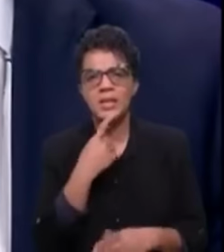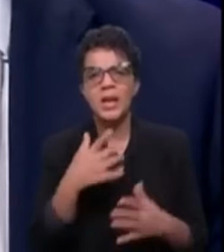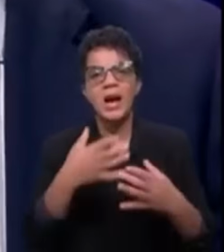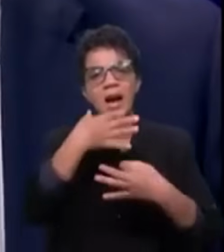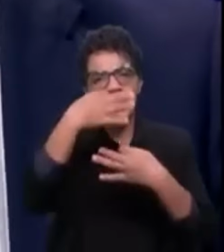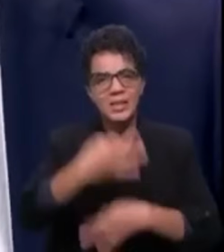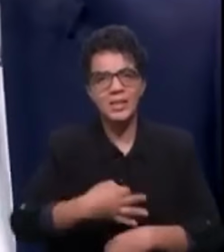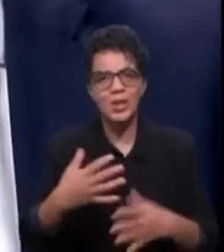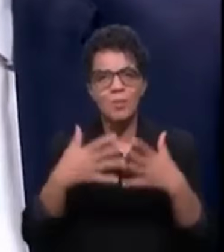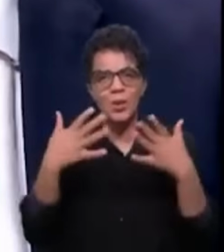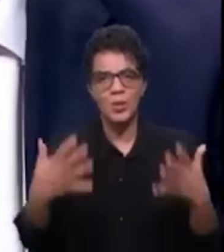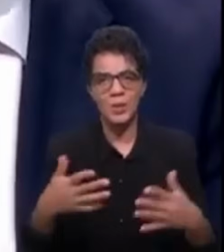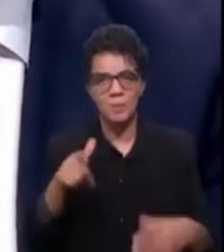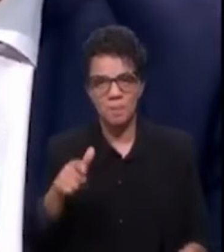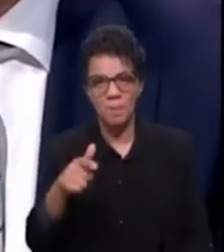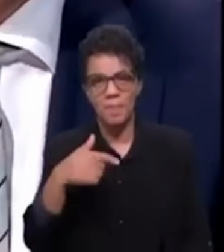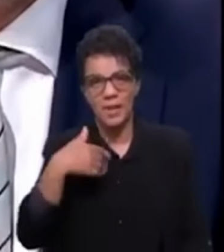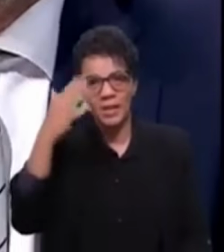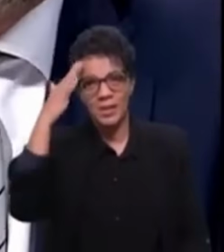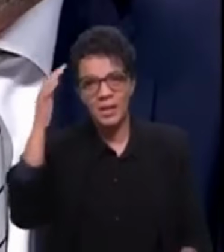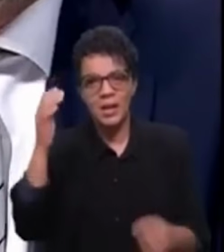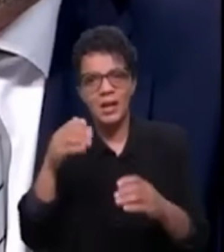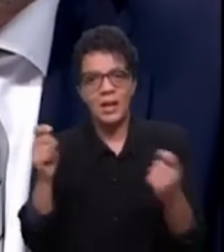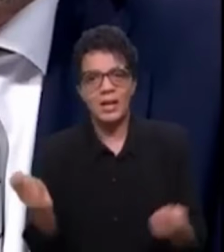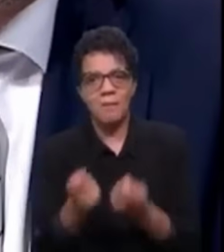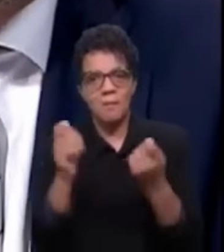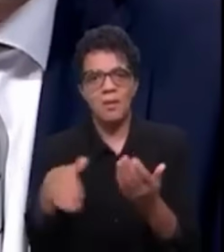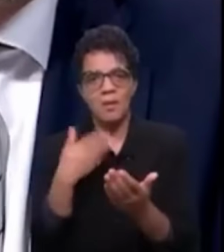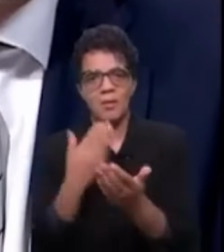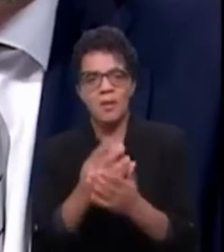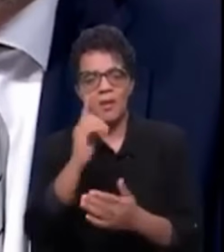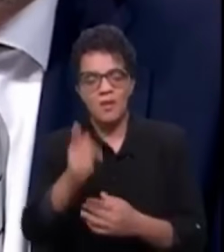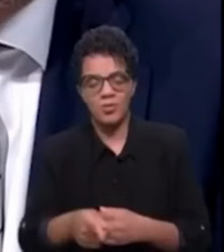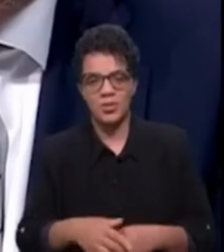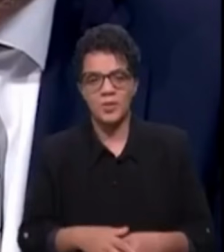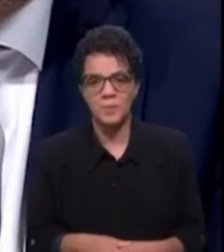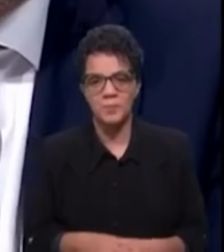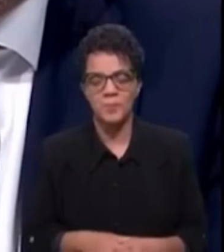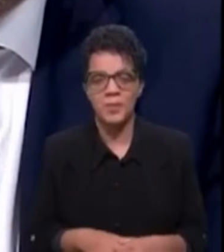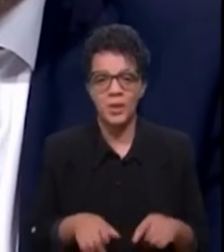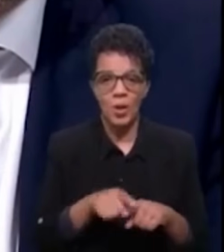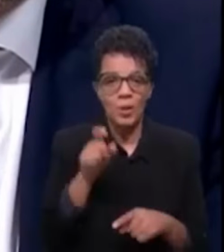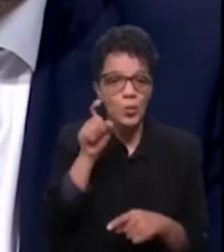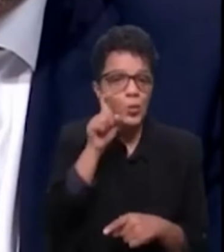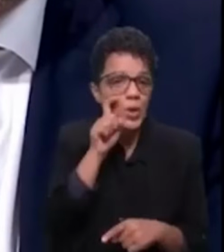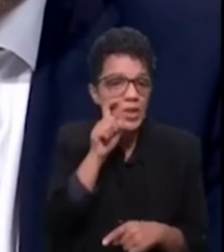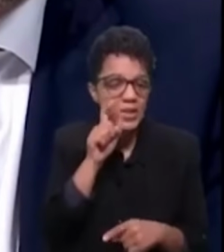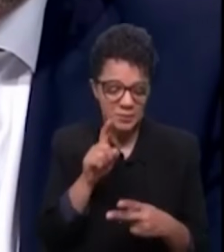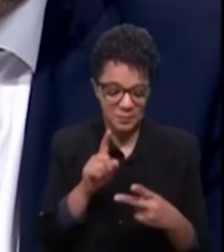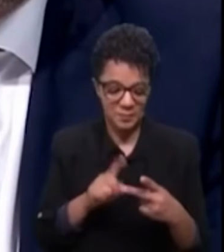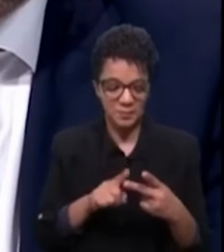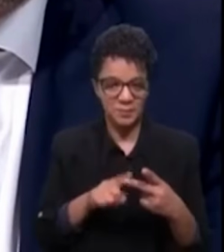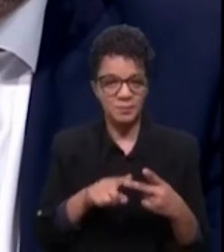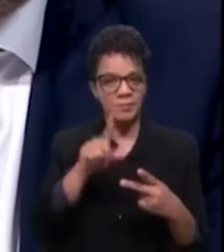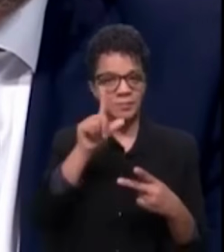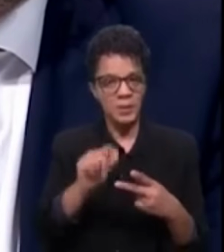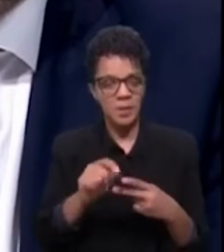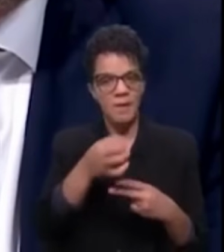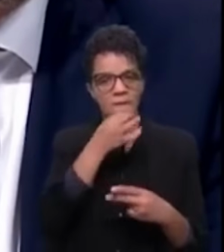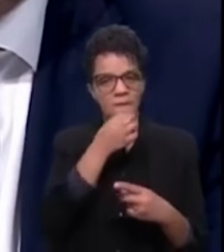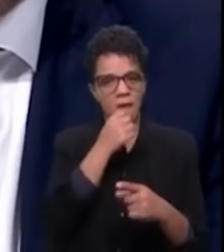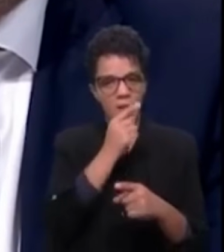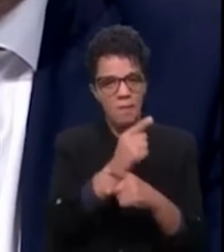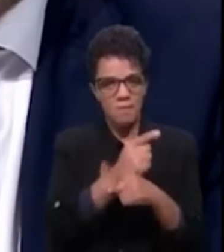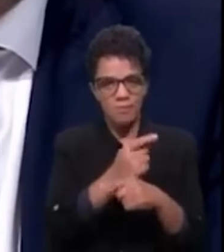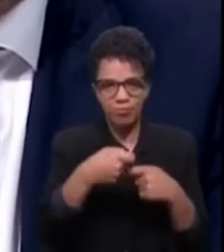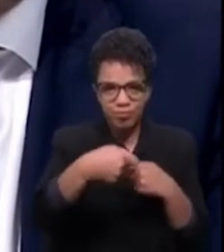mar a tendência que esta campanha está a trazer é a segurança é a consistência a